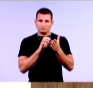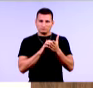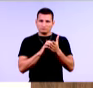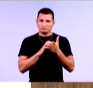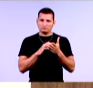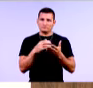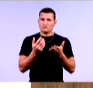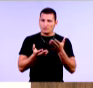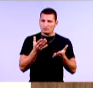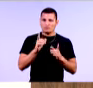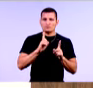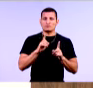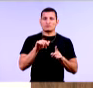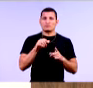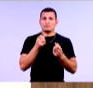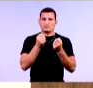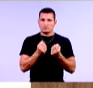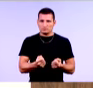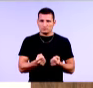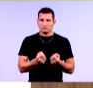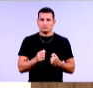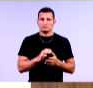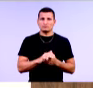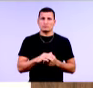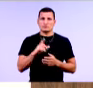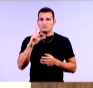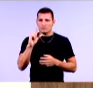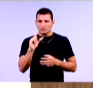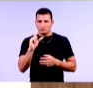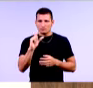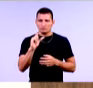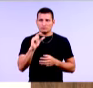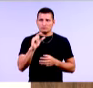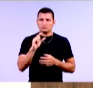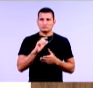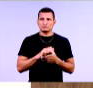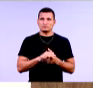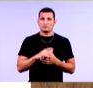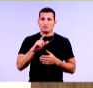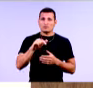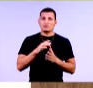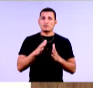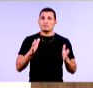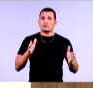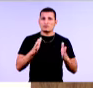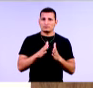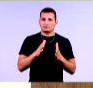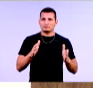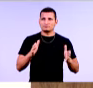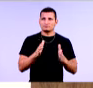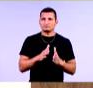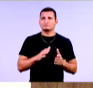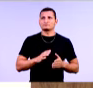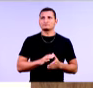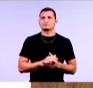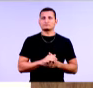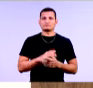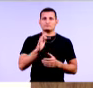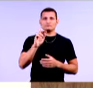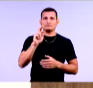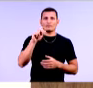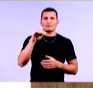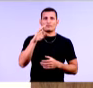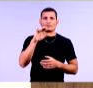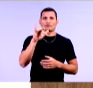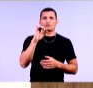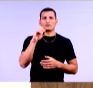realidade seria o peso, né? Pequeno, na realidade, você teria que considerar que é o tamanho, certo? E funcional seria